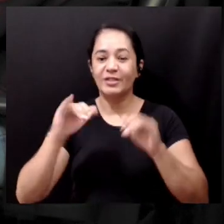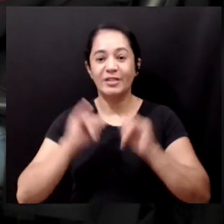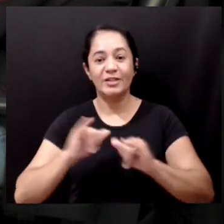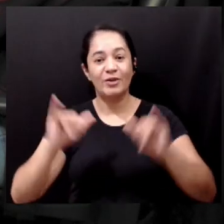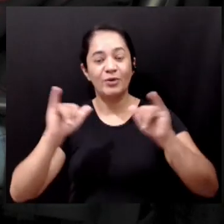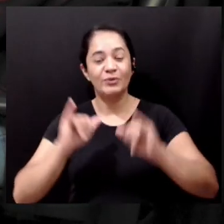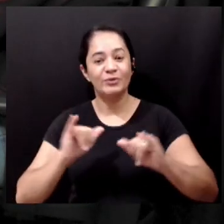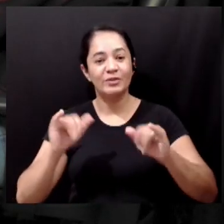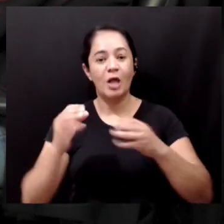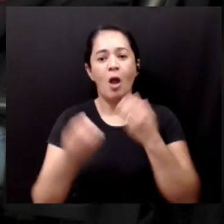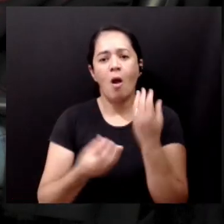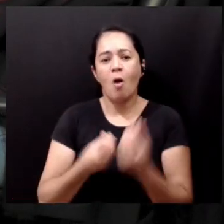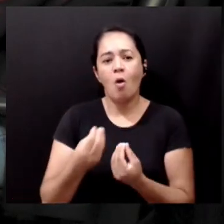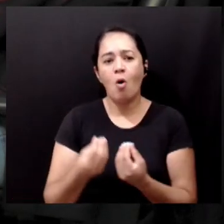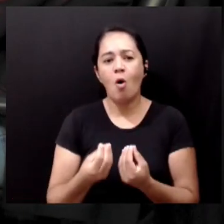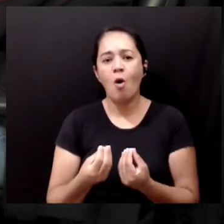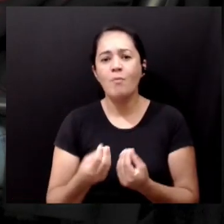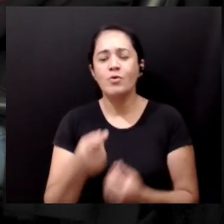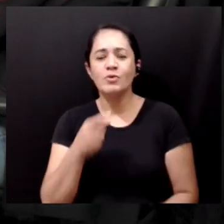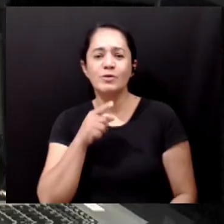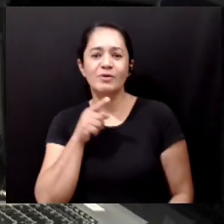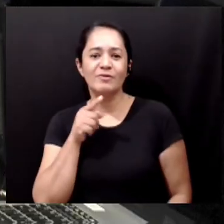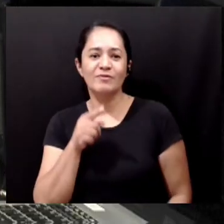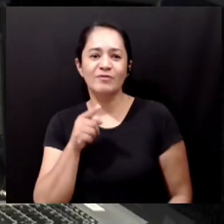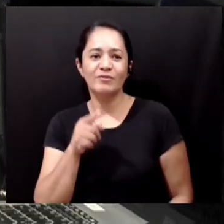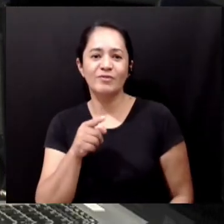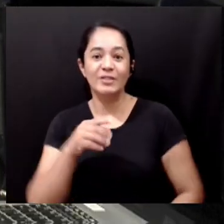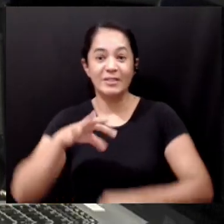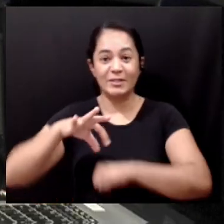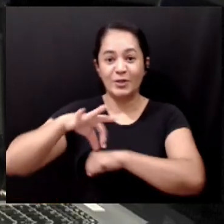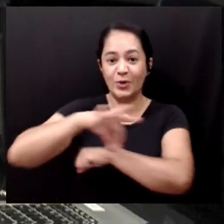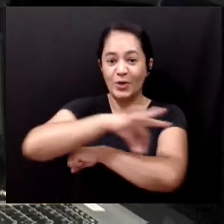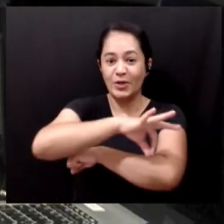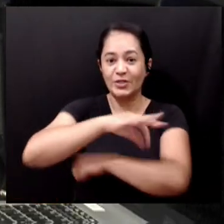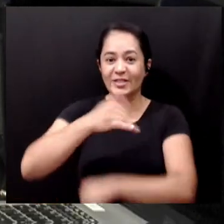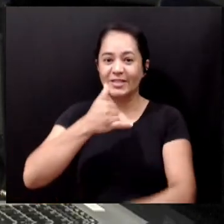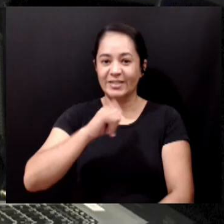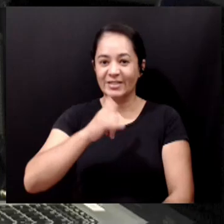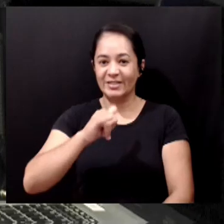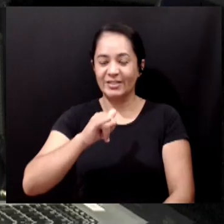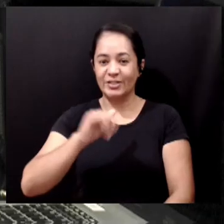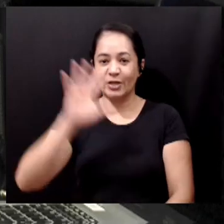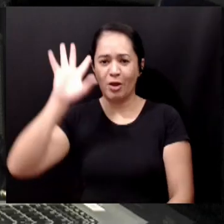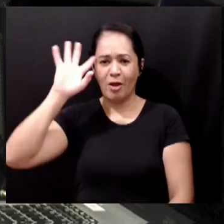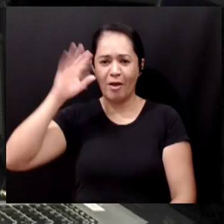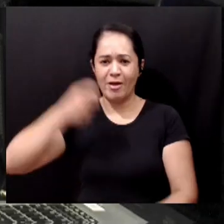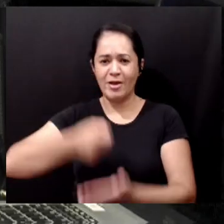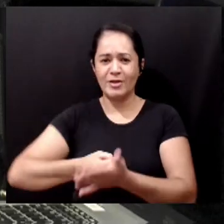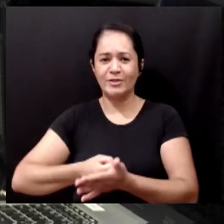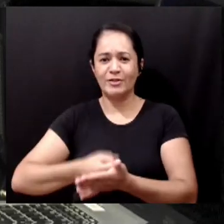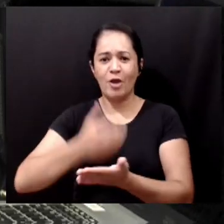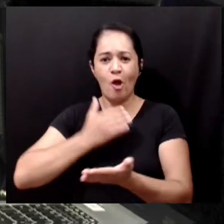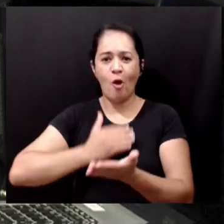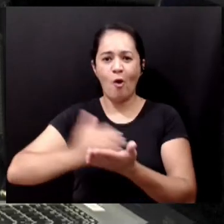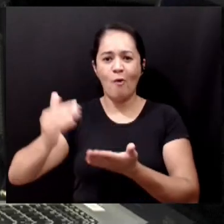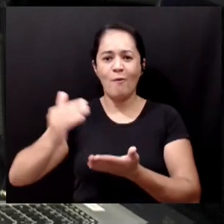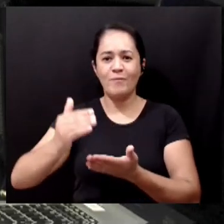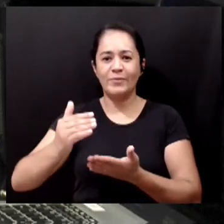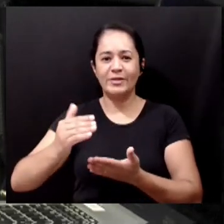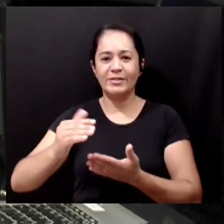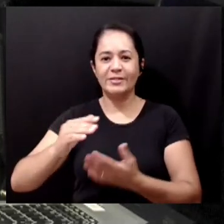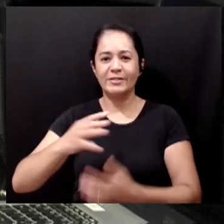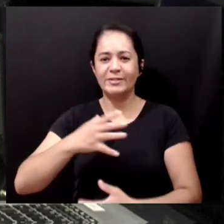que o Guilherme, engenheiro elétrico, decidiu e começou a simpatizar. Será que